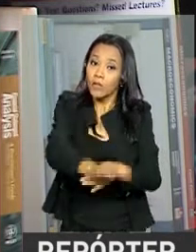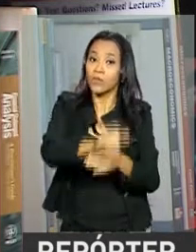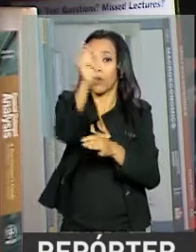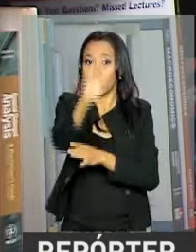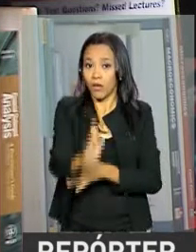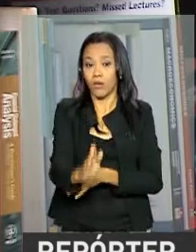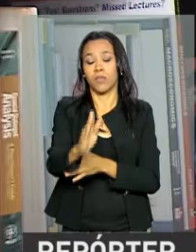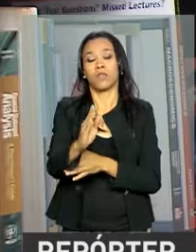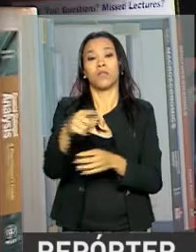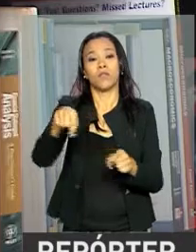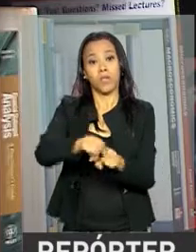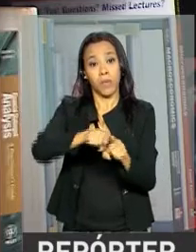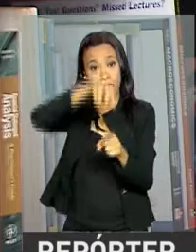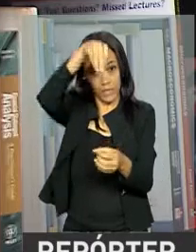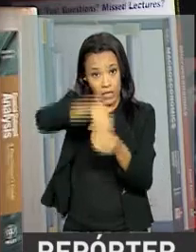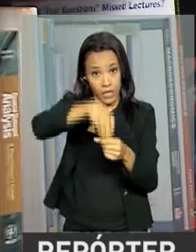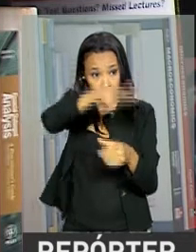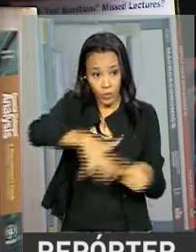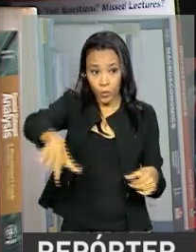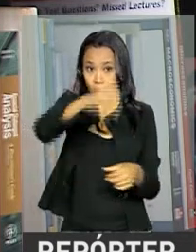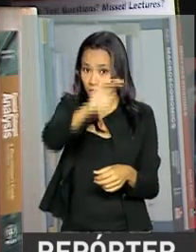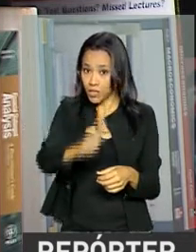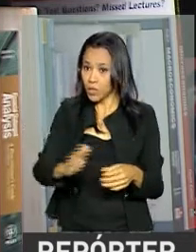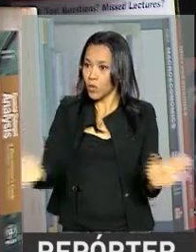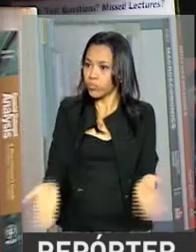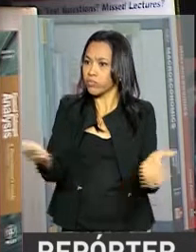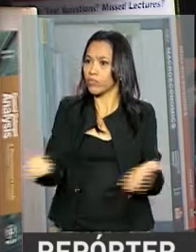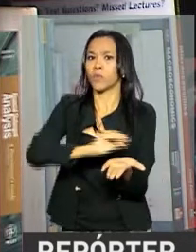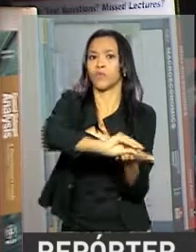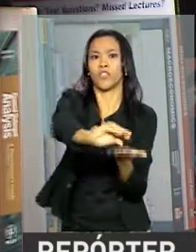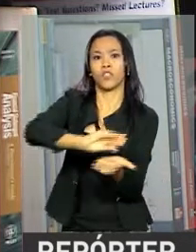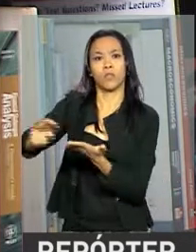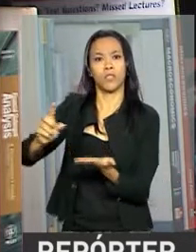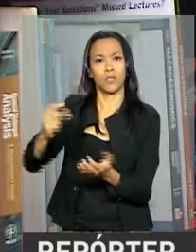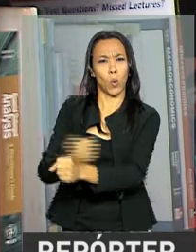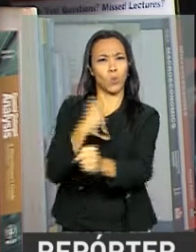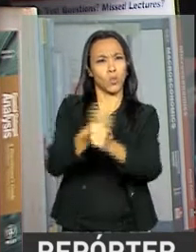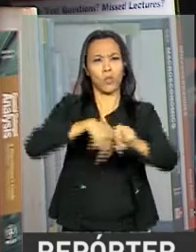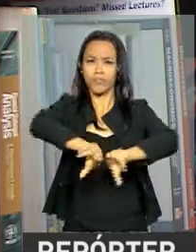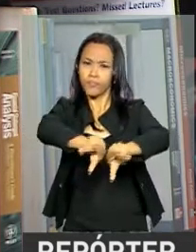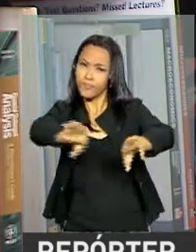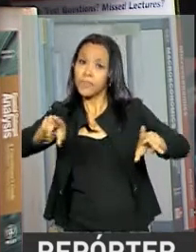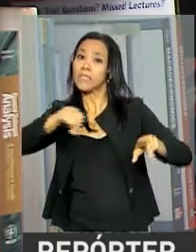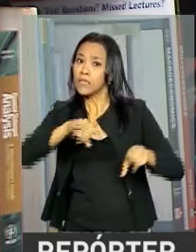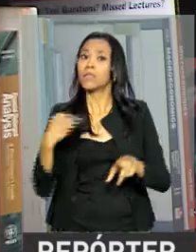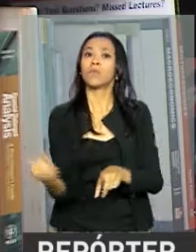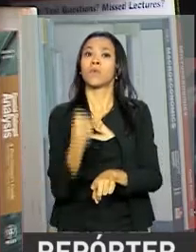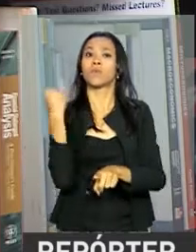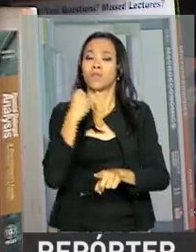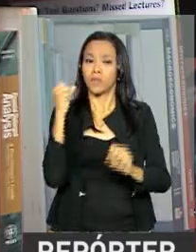investimento externo aqui percebi importante então isso também pode ajudar